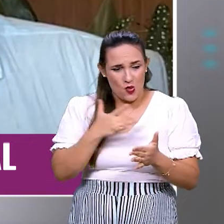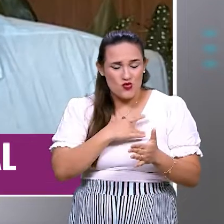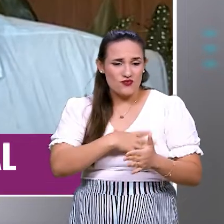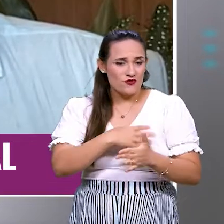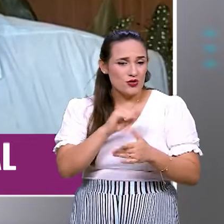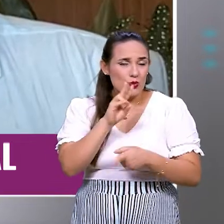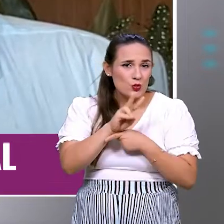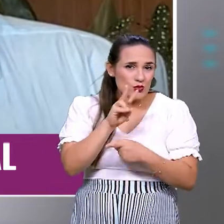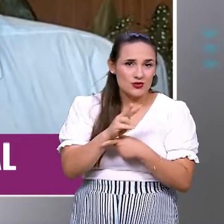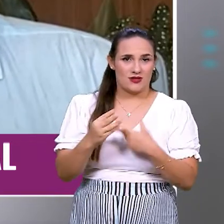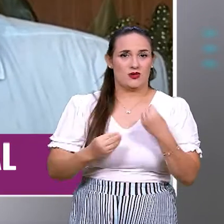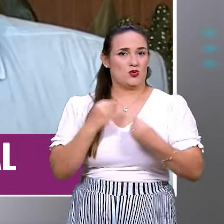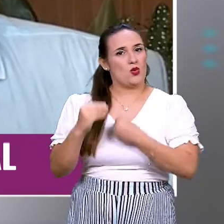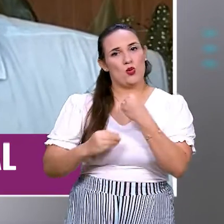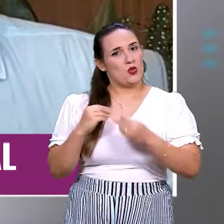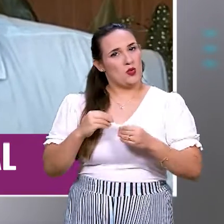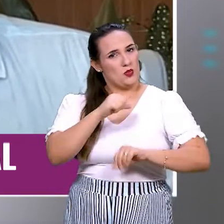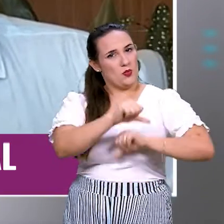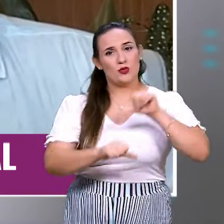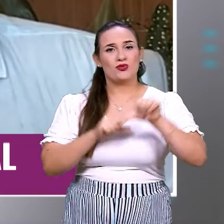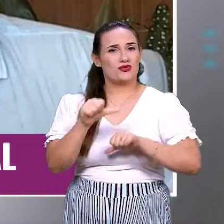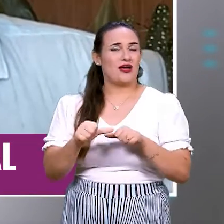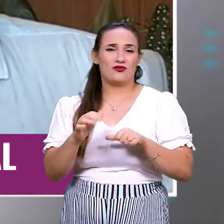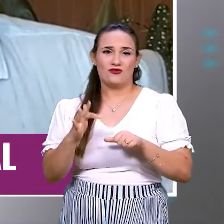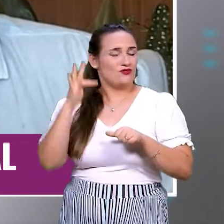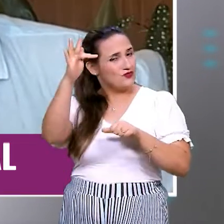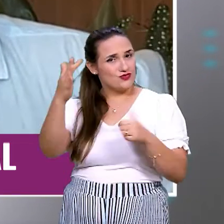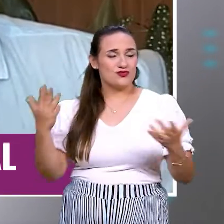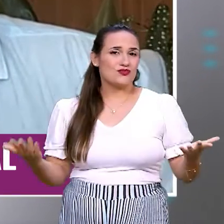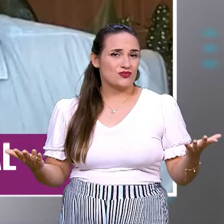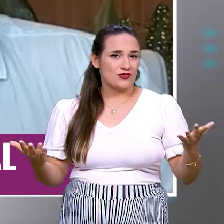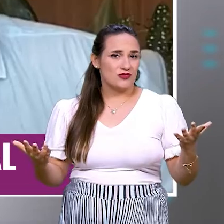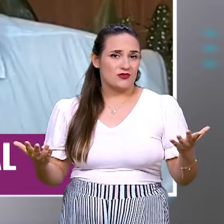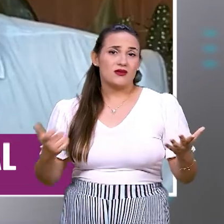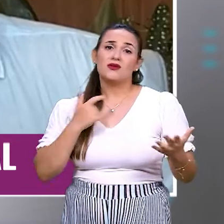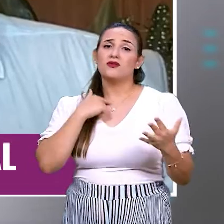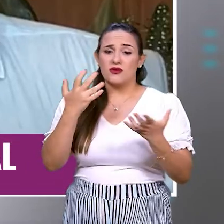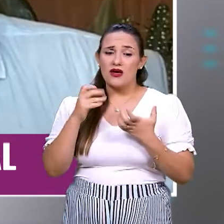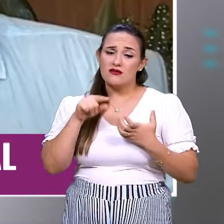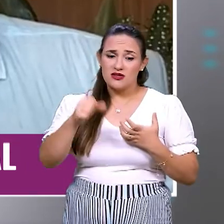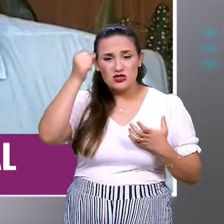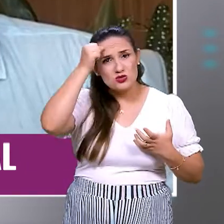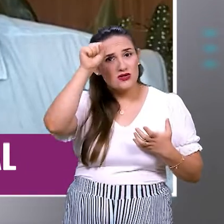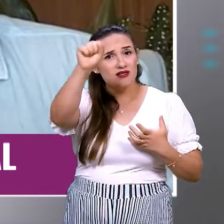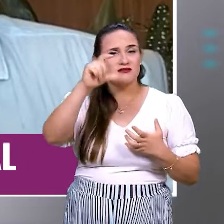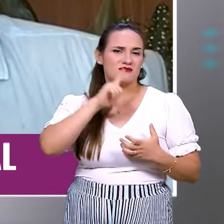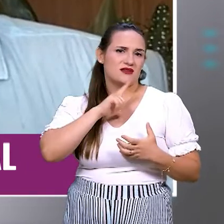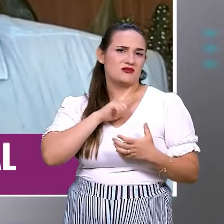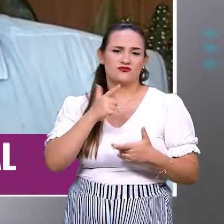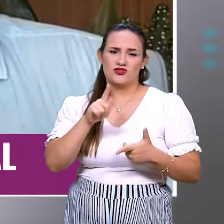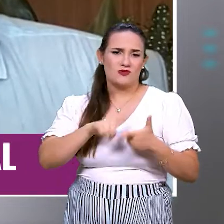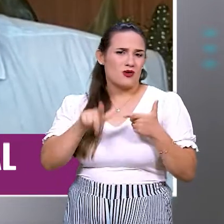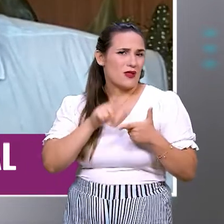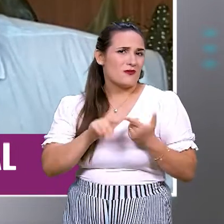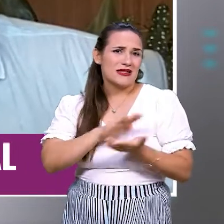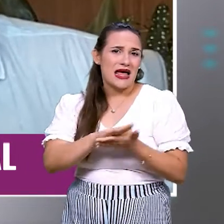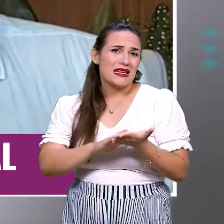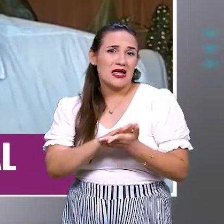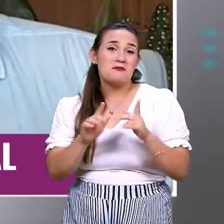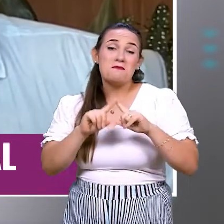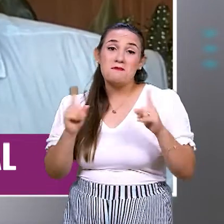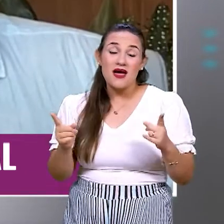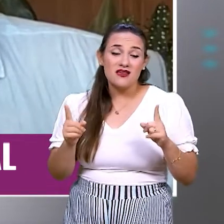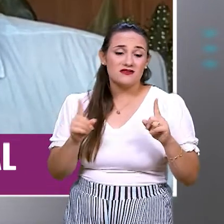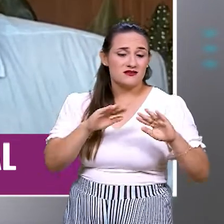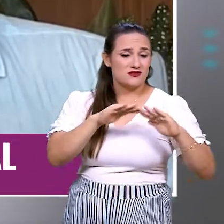muito grande a respeito da saúde dos nossos filhos e de como eles vão se transformar no futuro, né? A gente quer que eles sejam bem-sucedidos, não